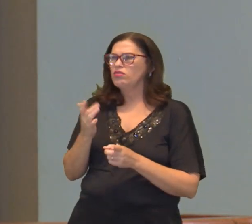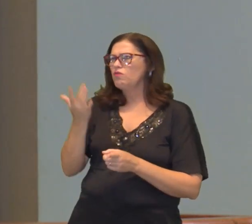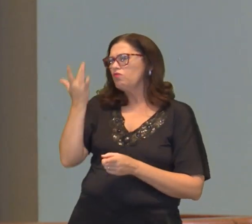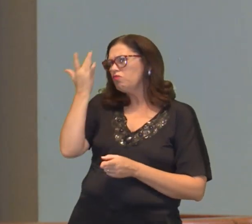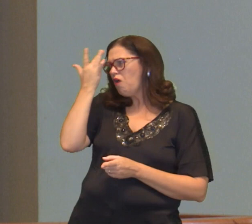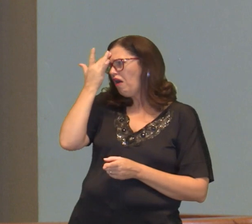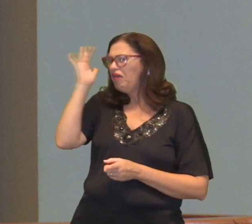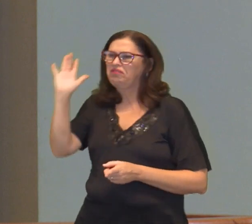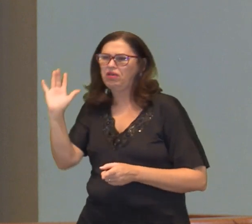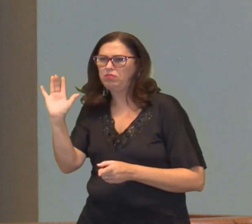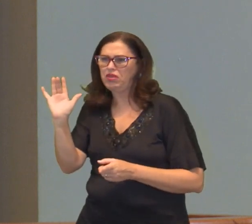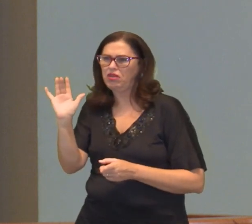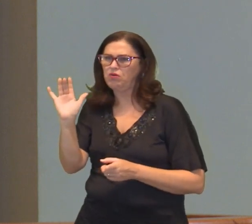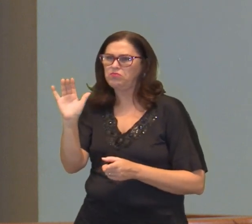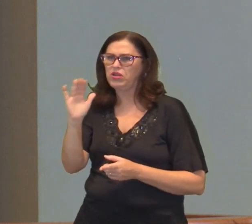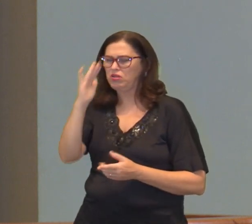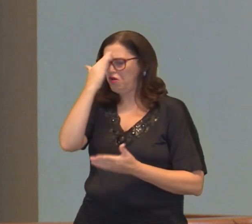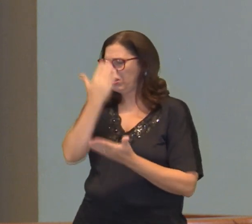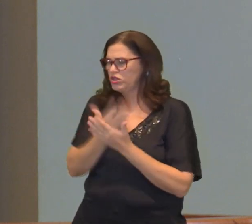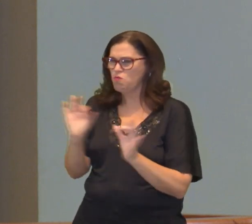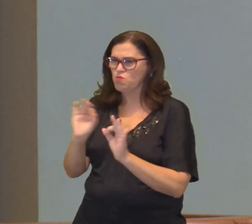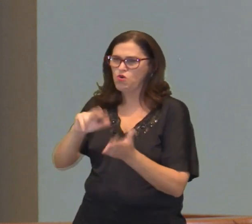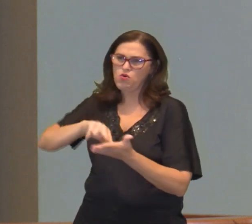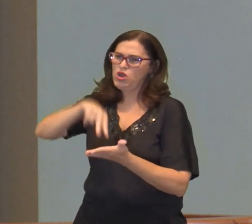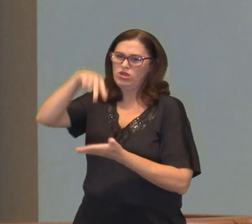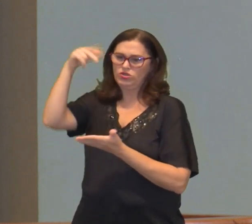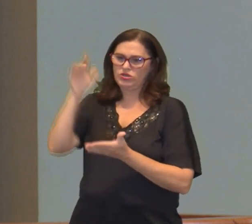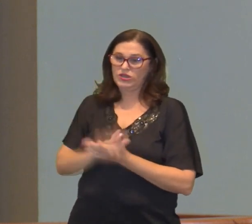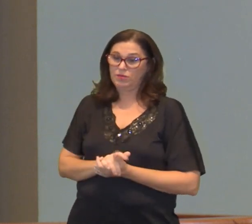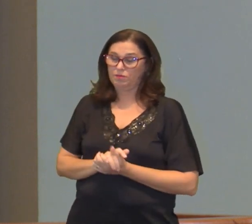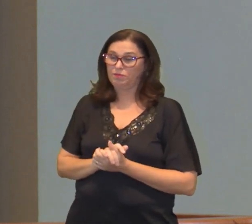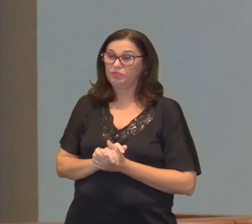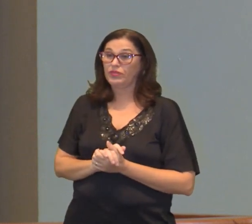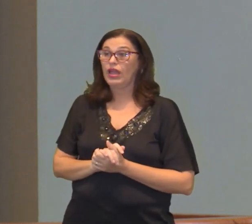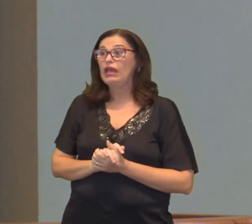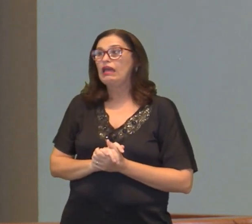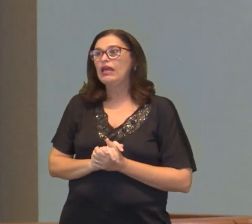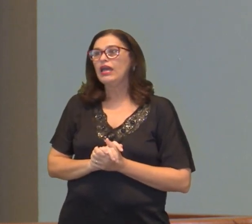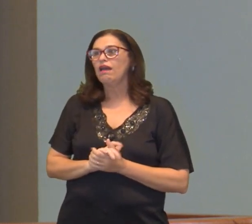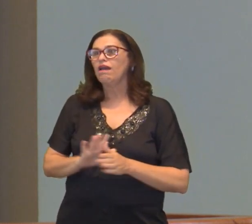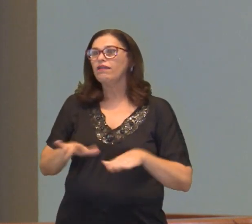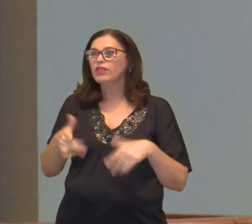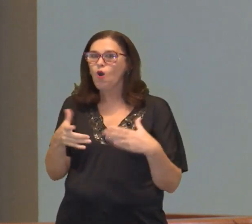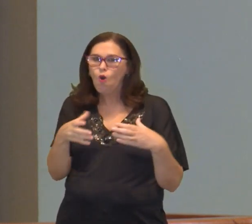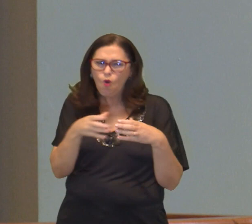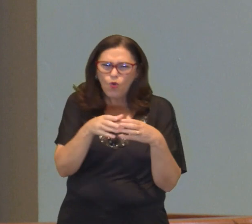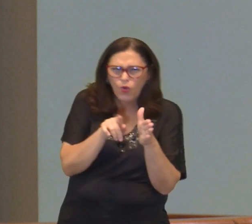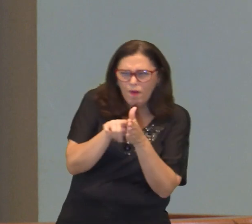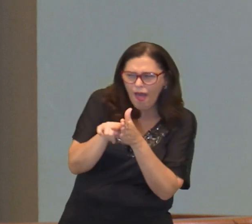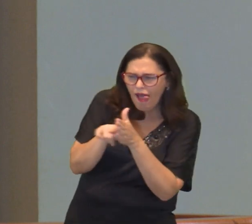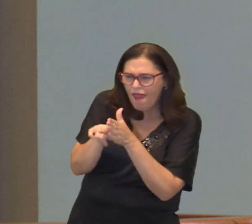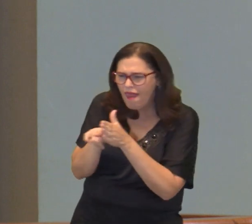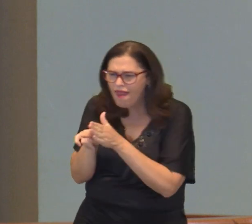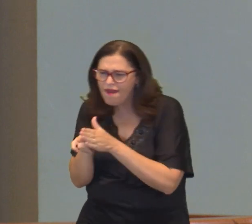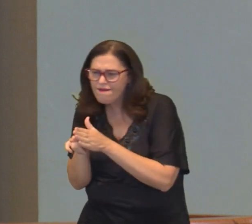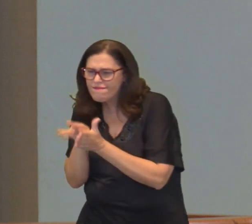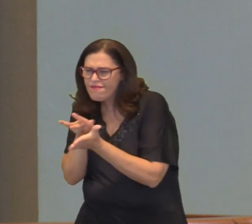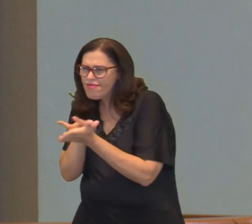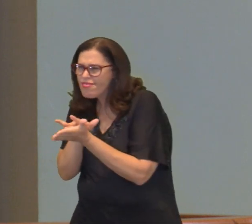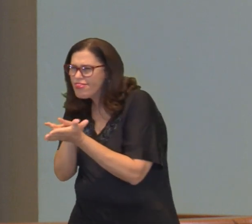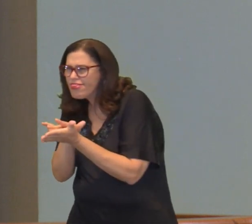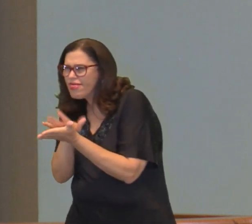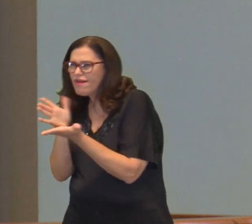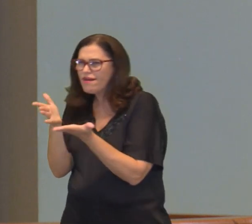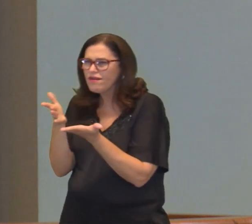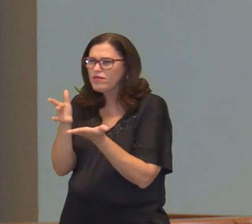ele morre e ela não teve filhos. A lei de Moisés dizia que se uma mulher casada, o